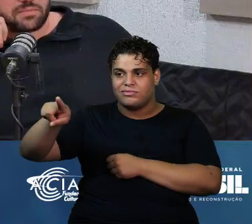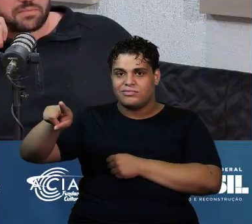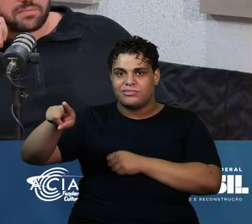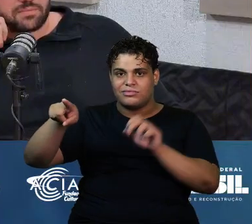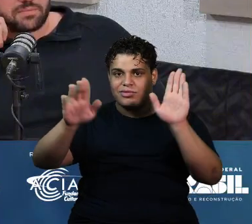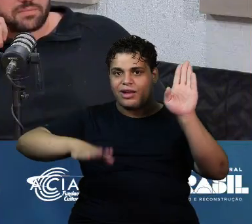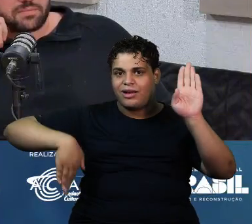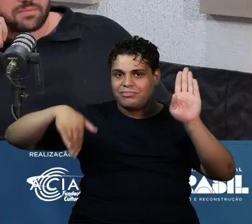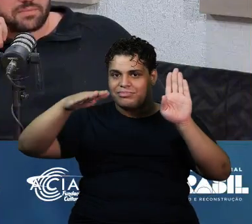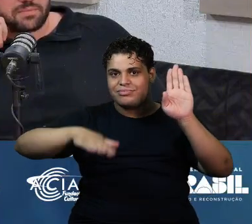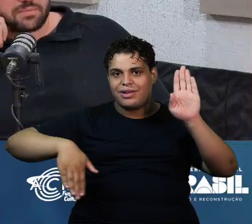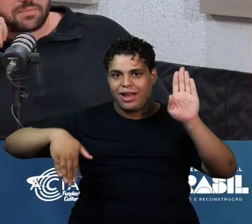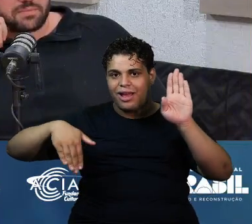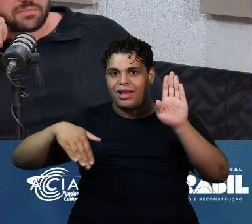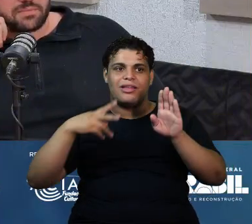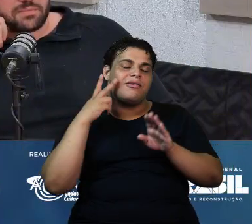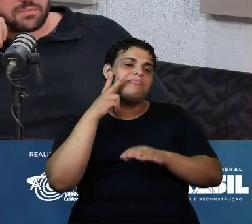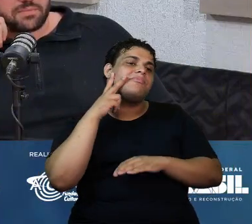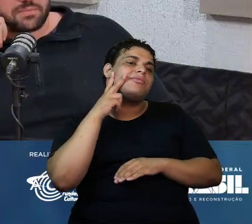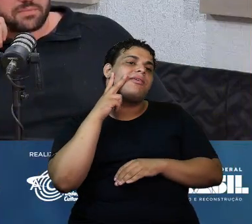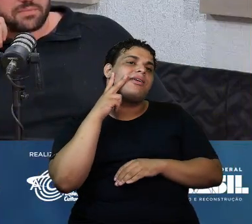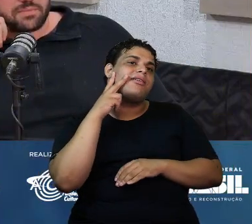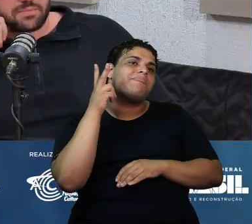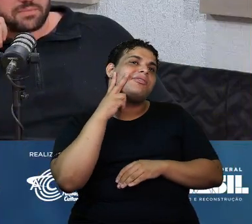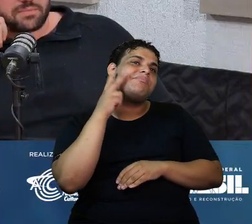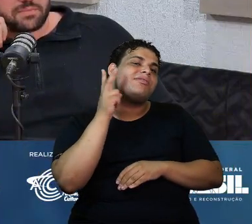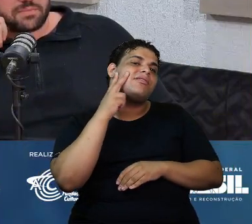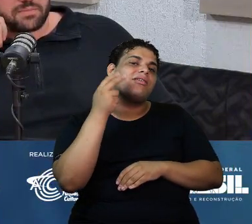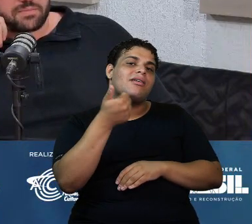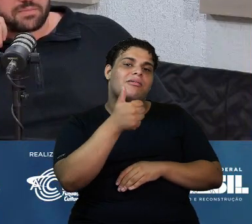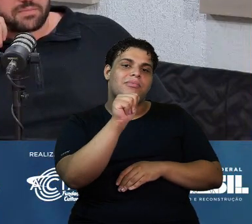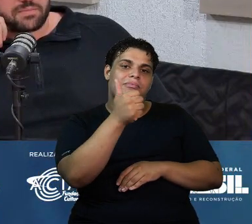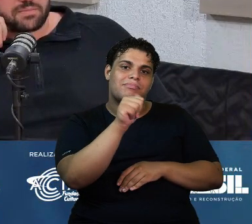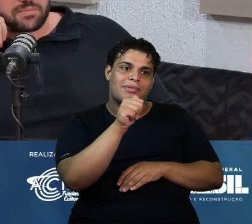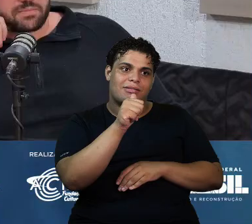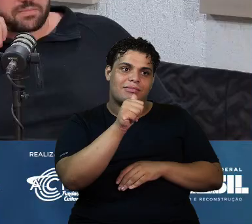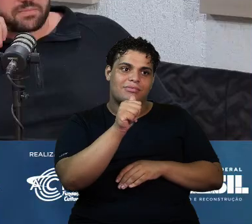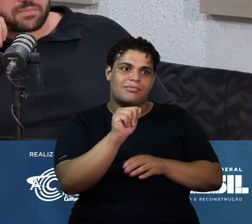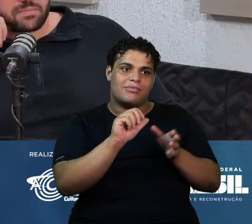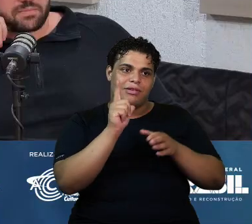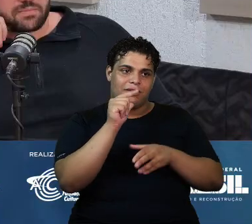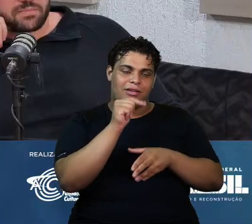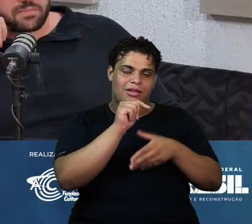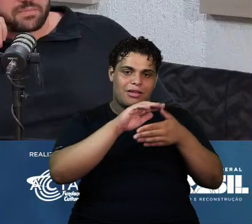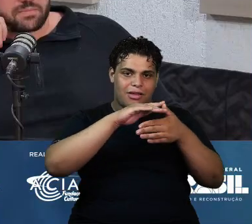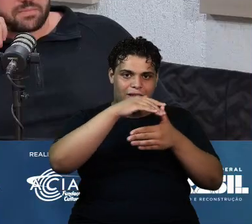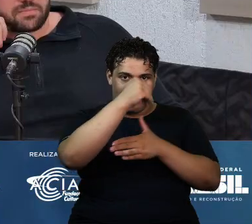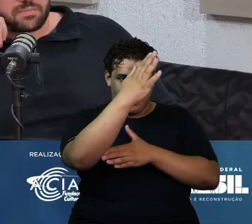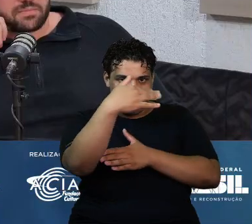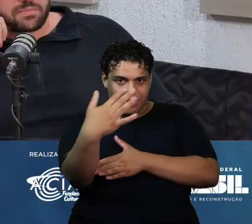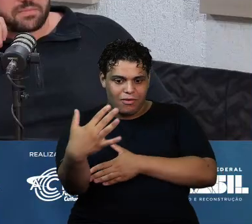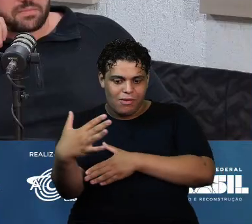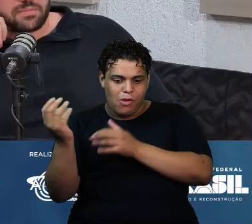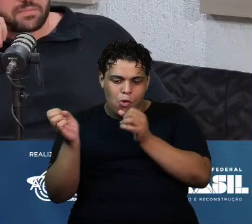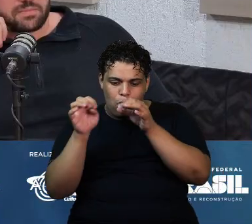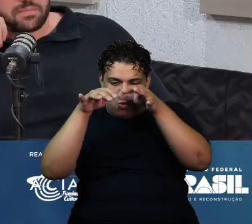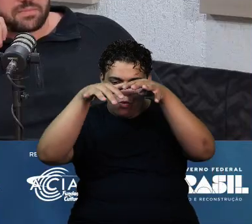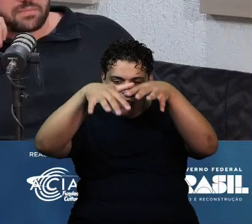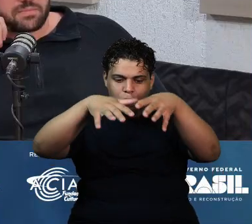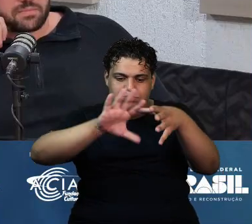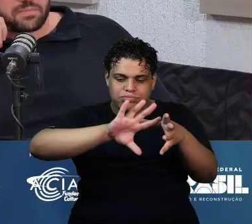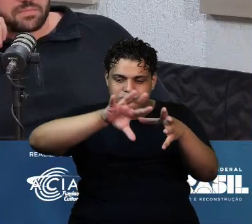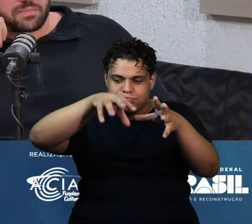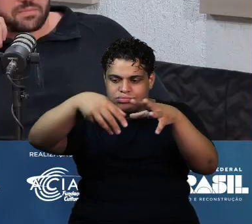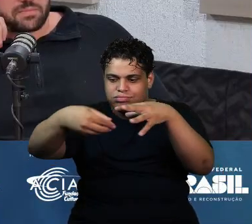anos 90, tomou uma cerveja e jogou ali, a maré veio, enterrou esse resíduo e a gente está achando agora. Então